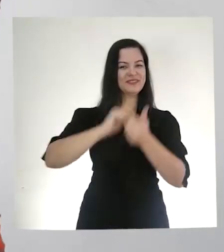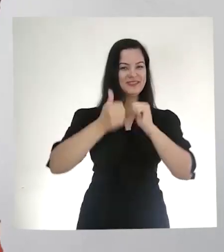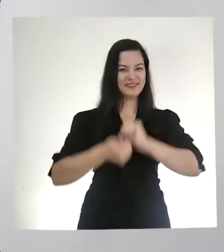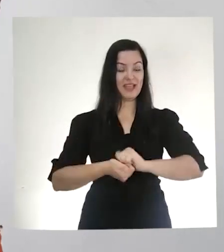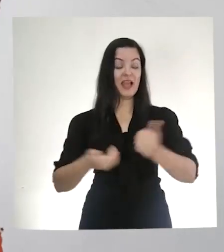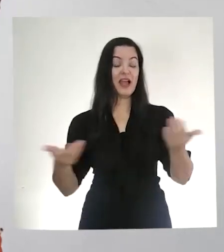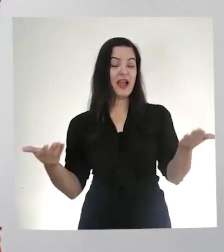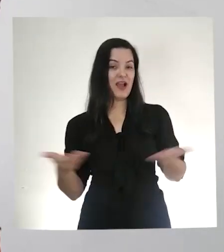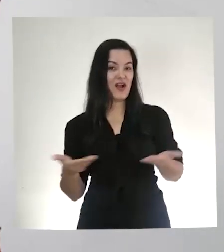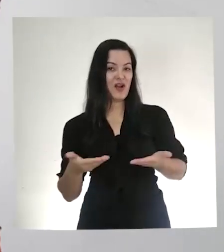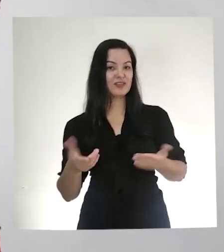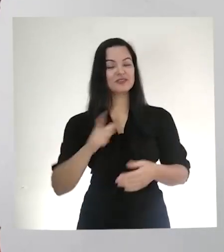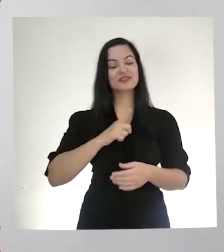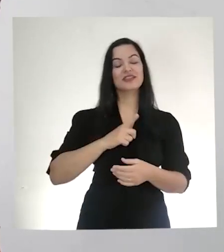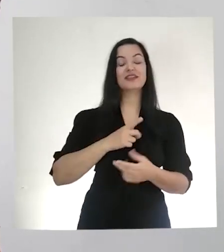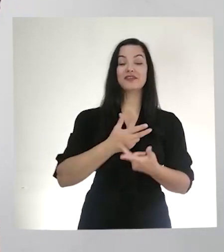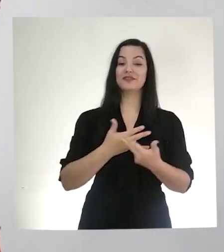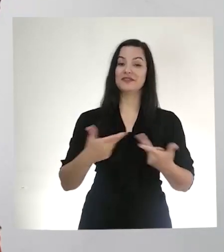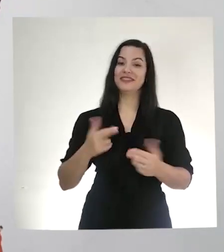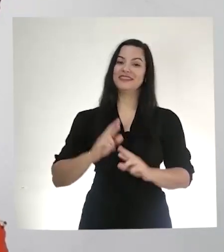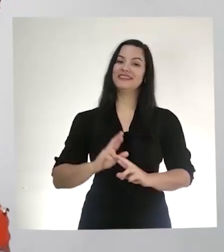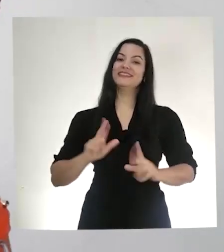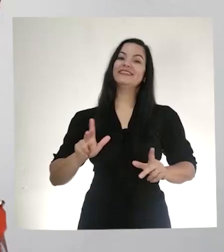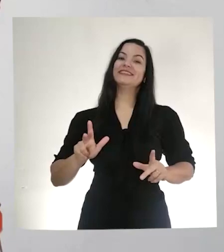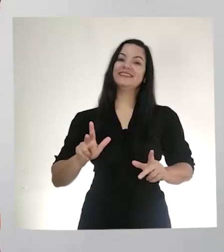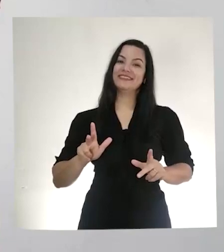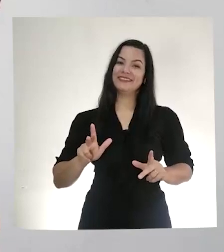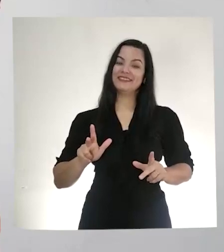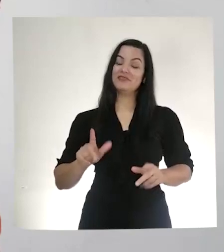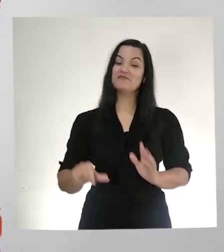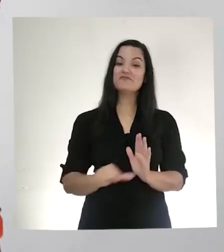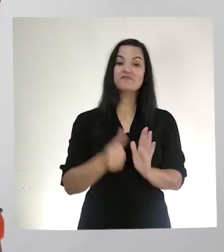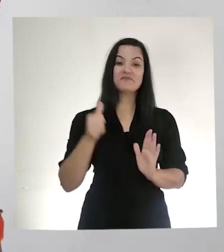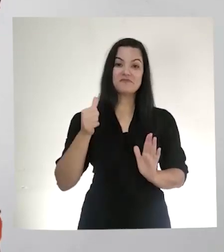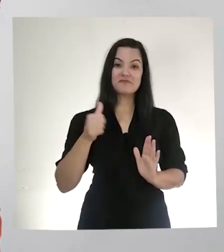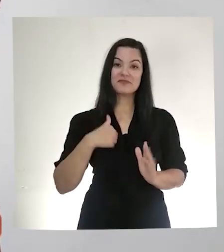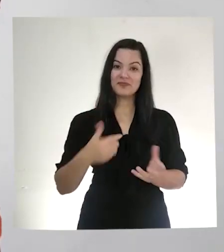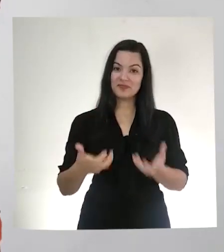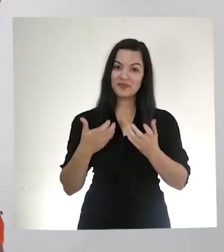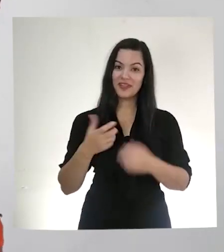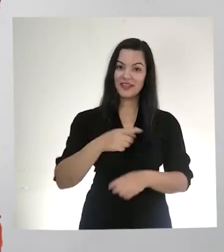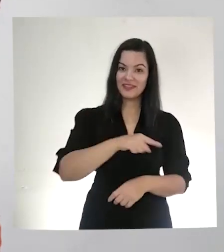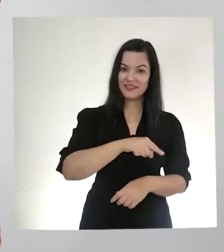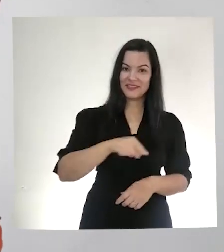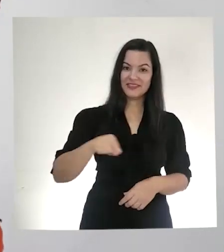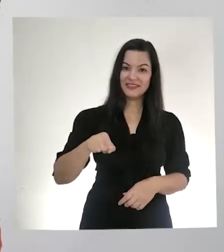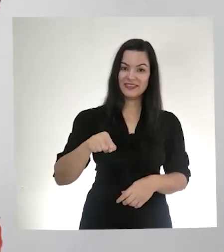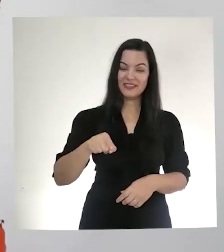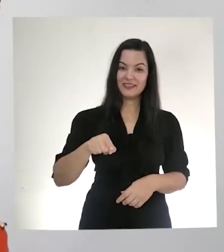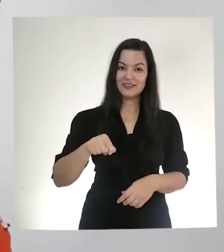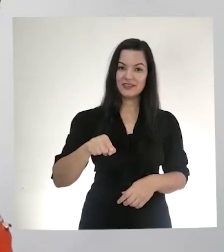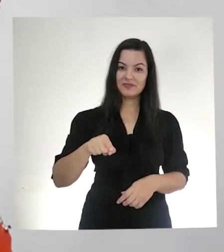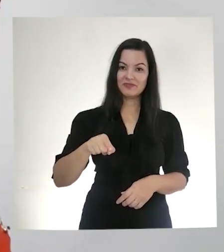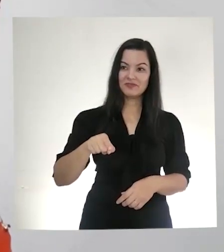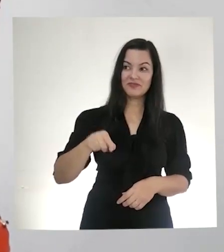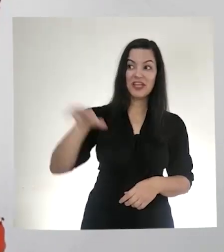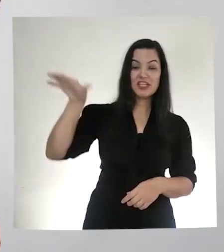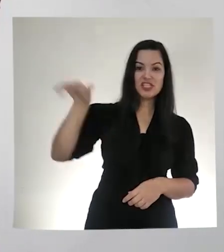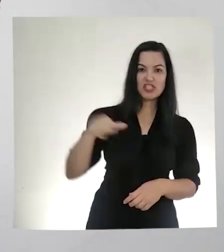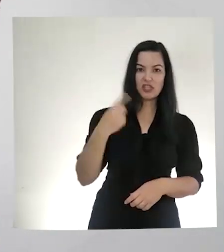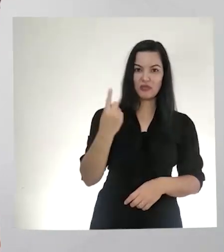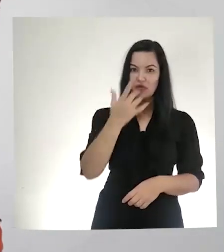algumas coisinhas diferentes para fazer. Primeiro, eu gostaria que vocês